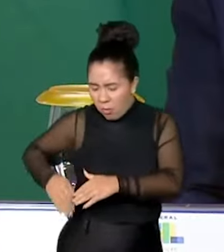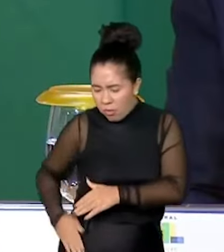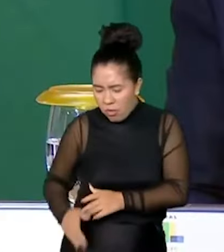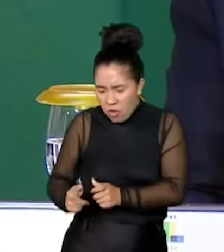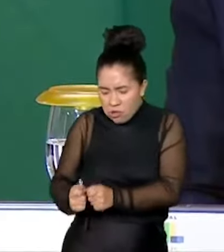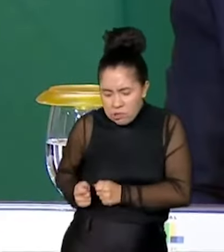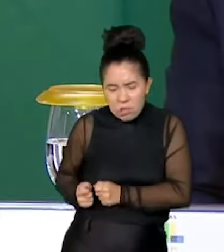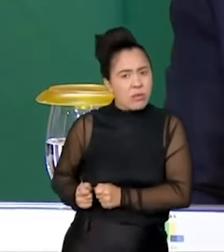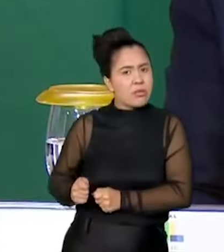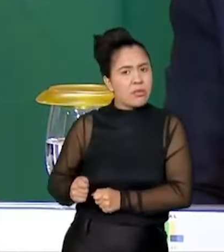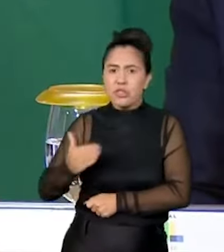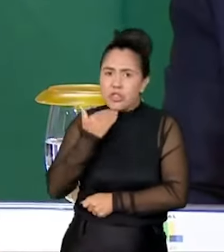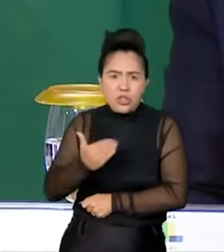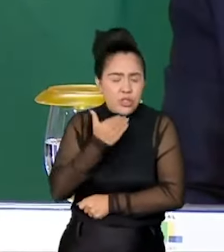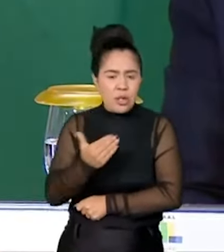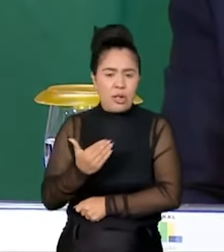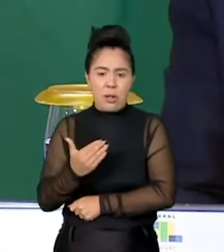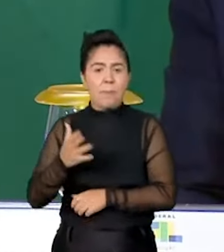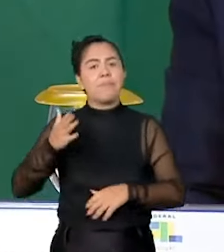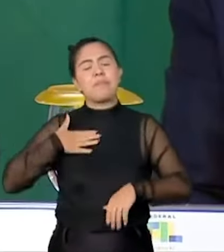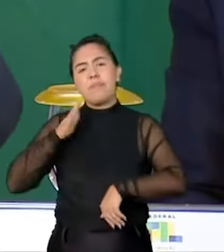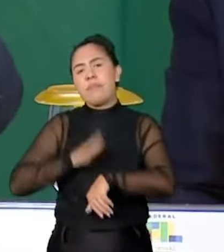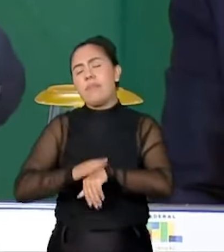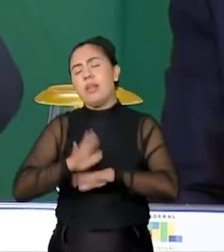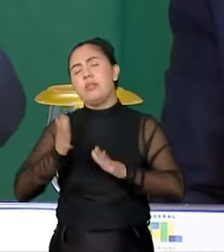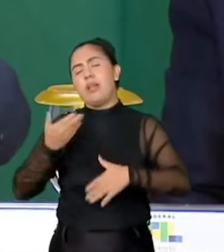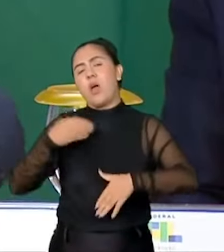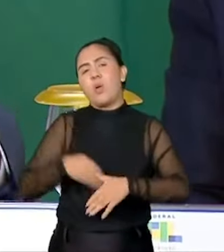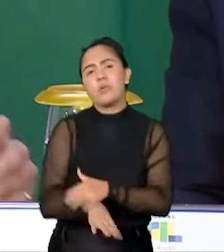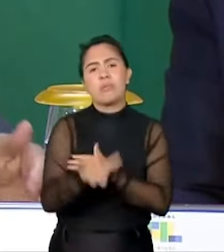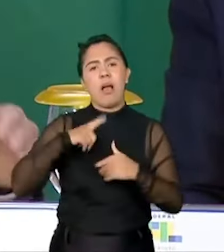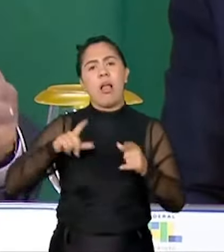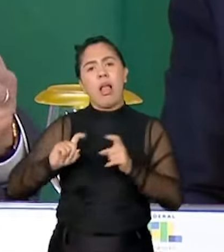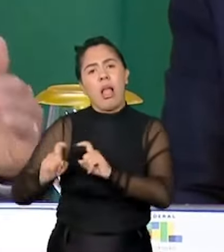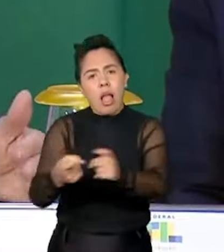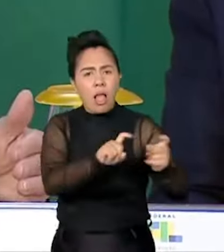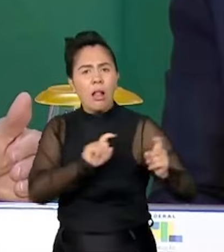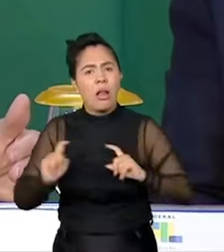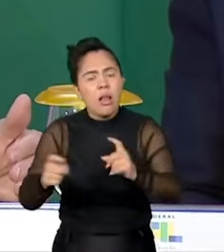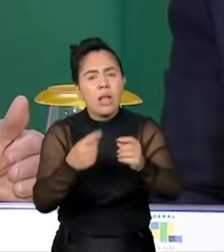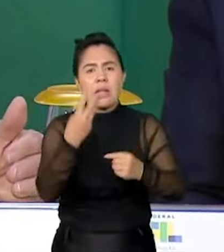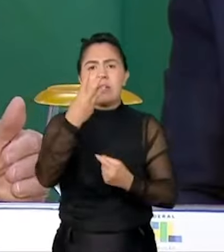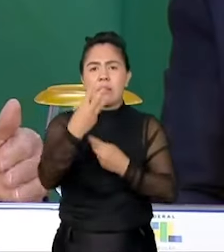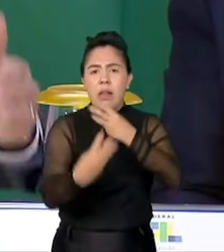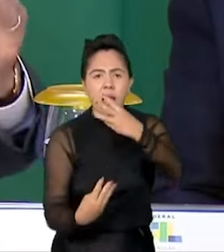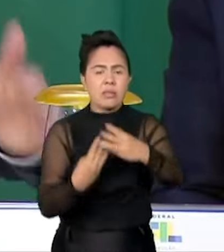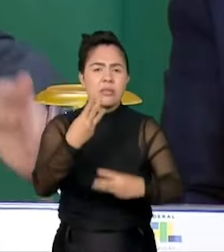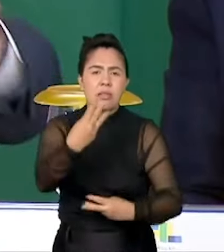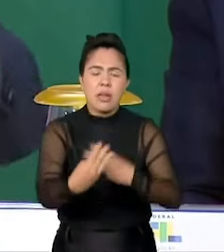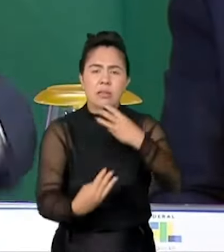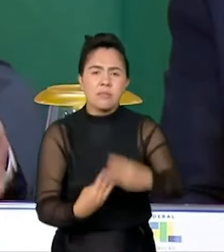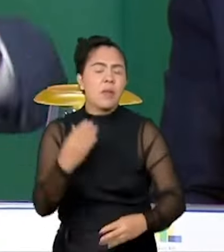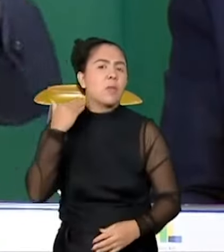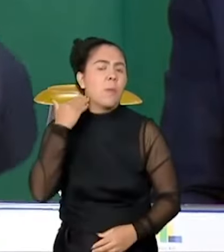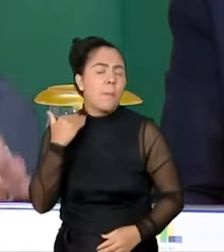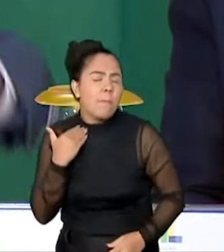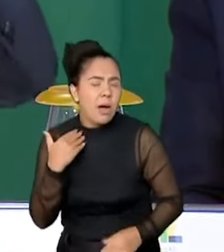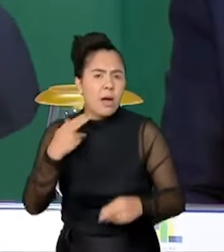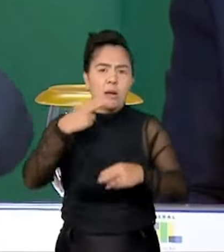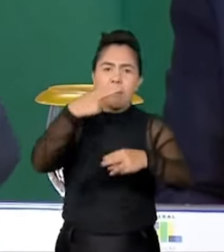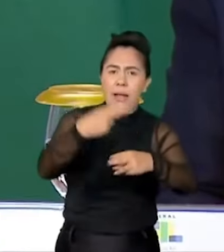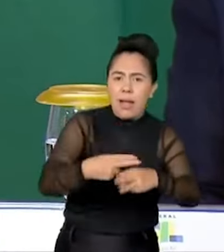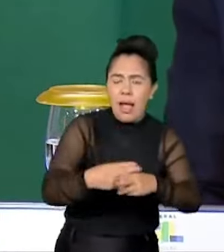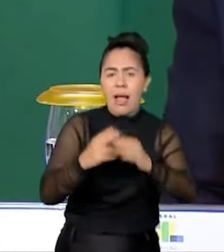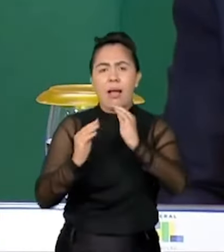gente. Eu costumo fazer reuniões trimestrais, sabe, com os bancos públicos brasileiros, com a Caixa, com o Banco do Brasil,